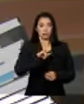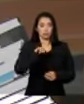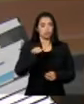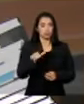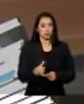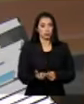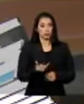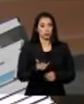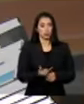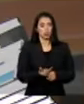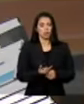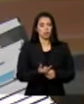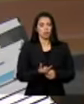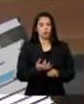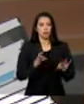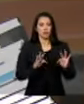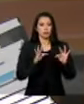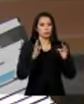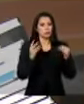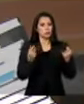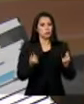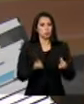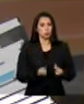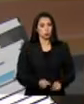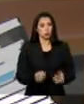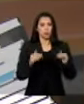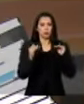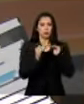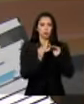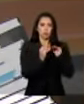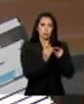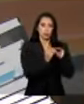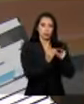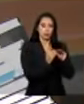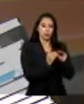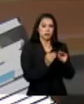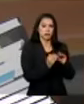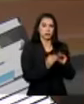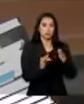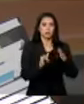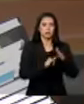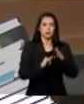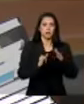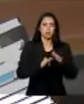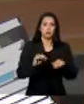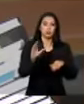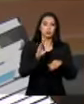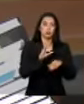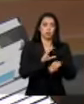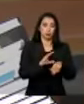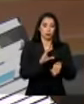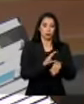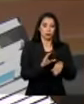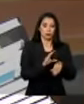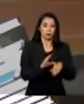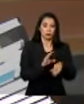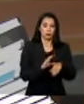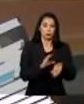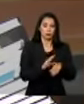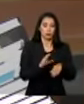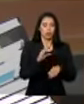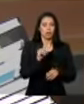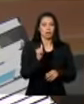permanecem plenamente compatíveis com o perfil institucional de tribunal de cassação, resultando